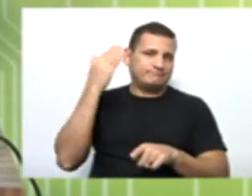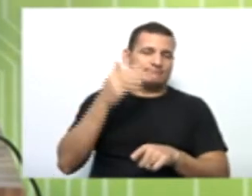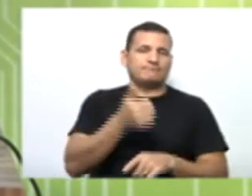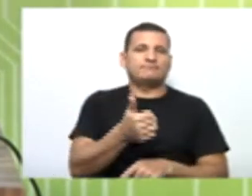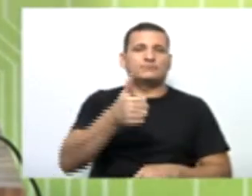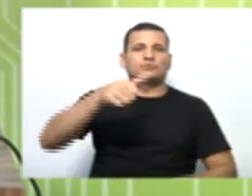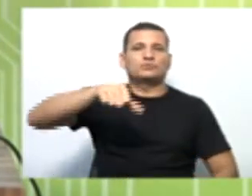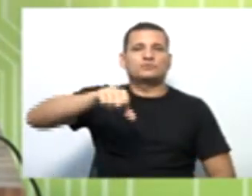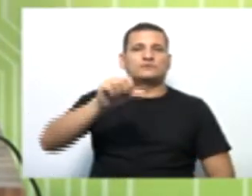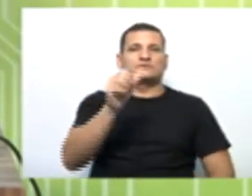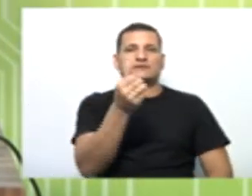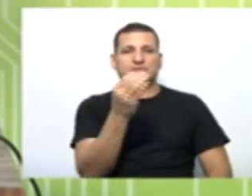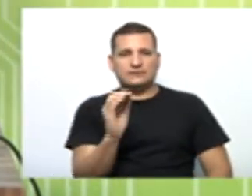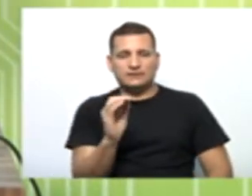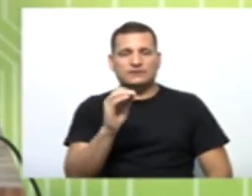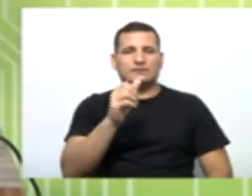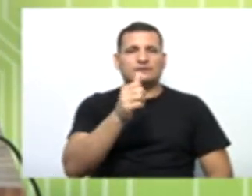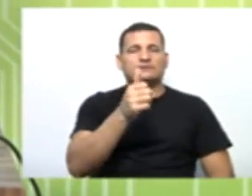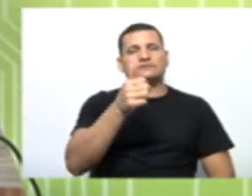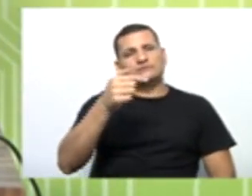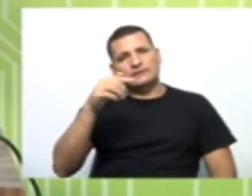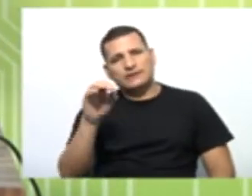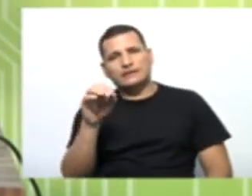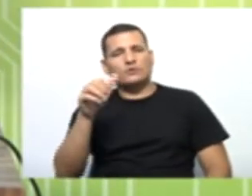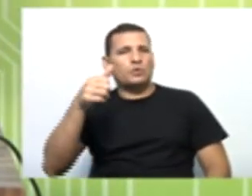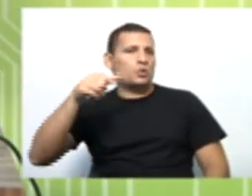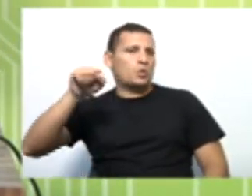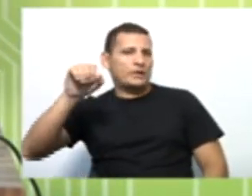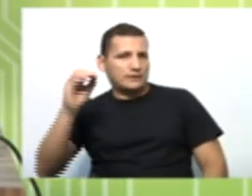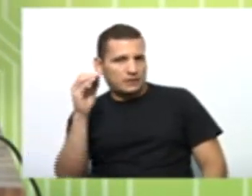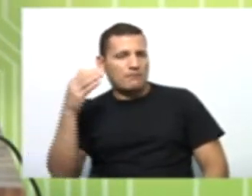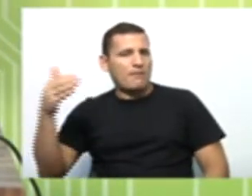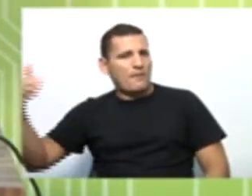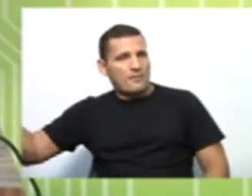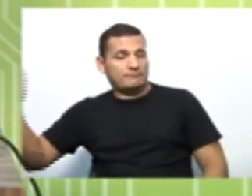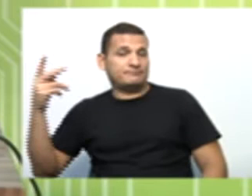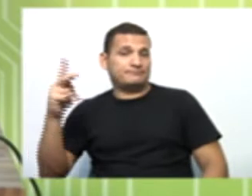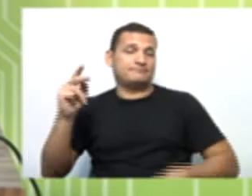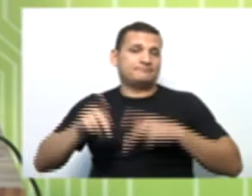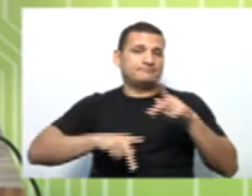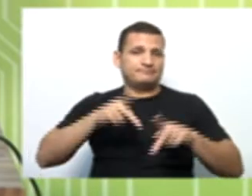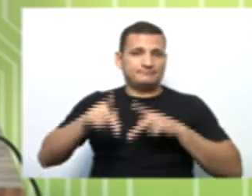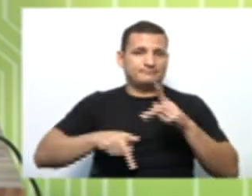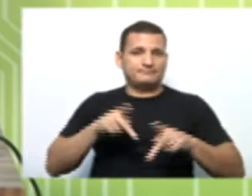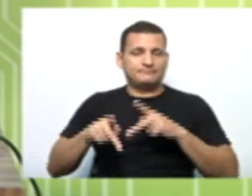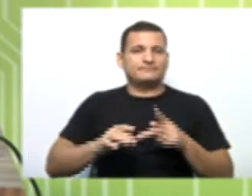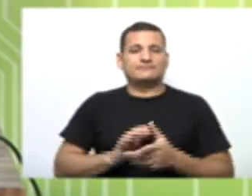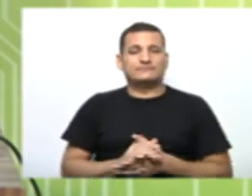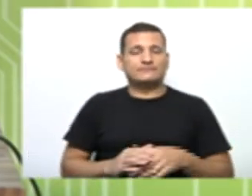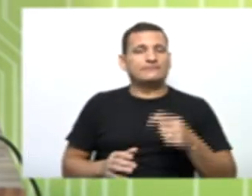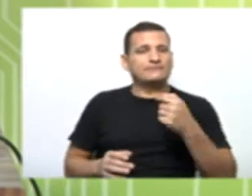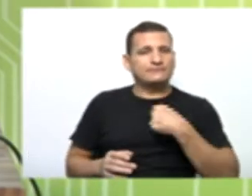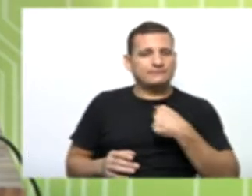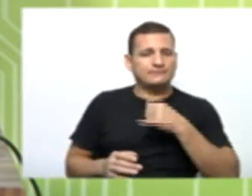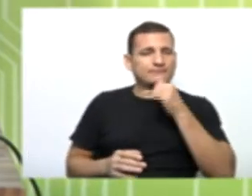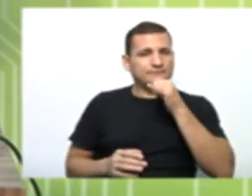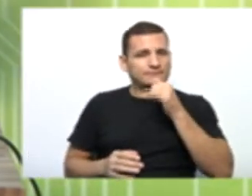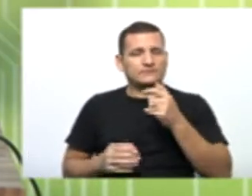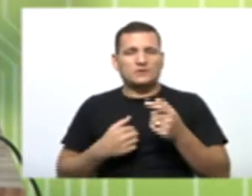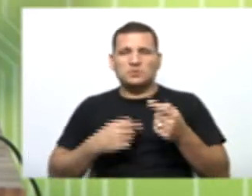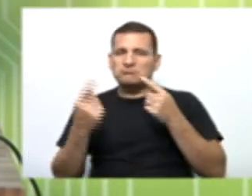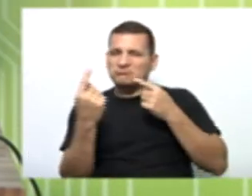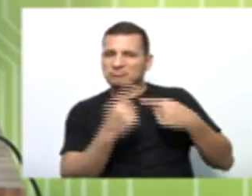60, 70, 80, 90, nos anos 2000, as suas populações. Quando eu firo um